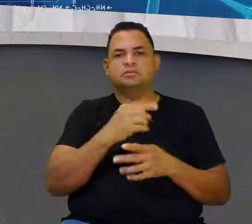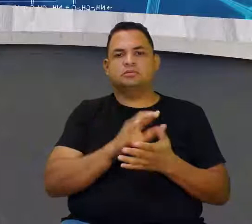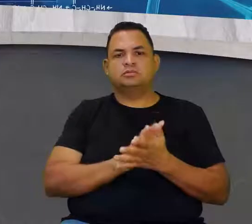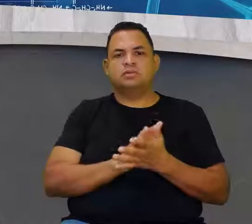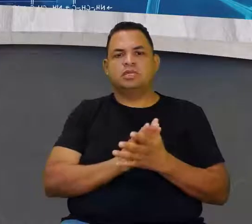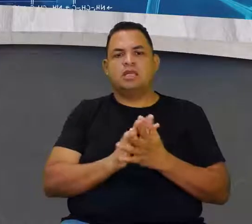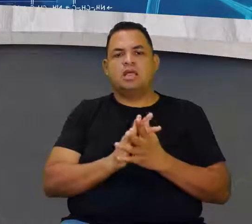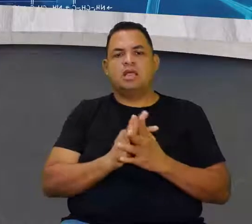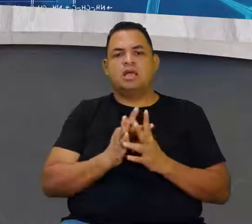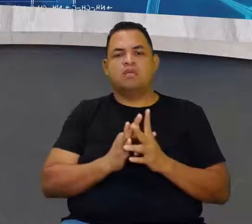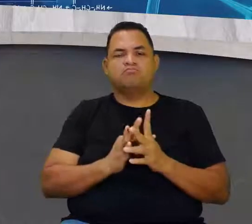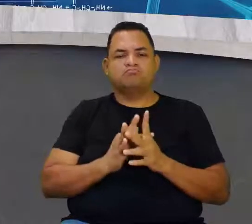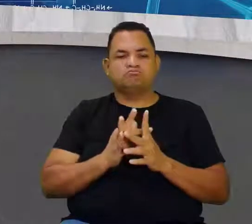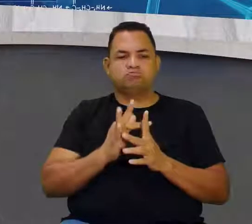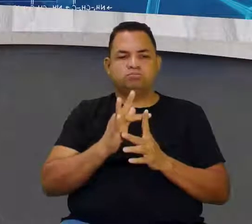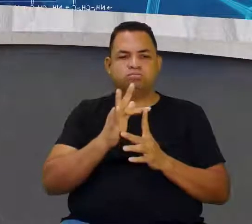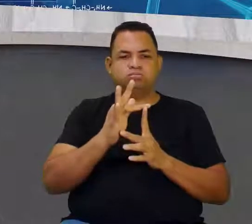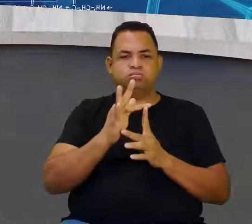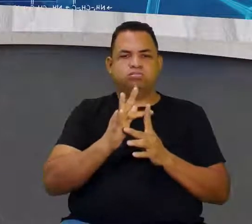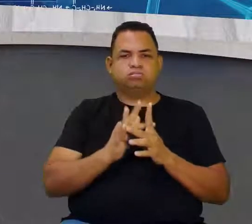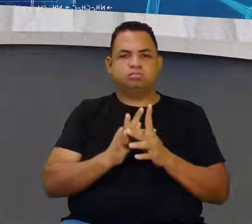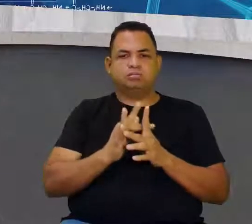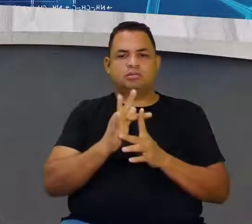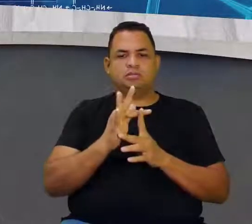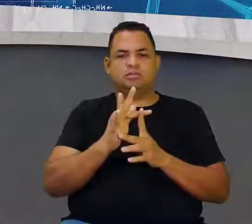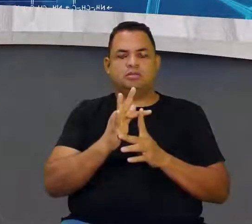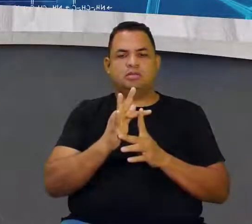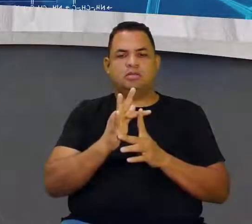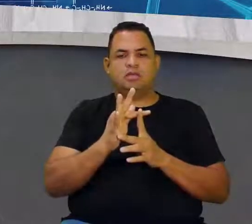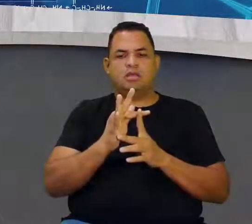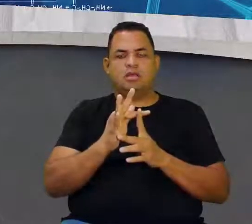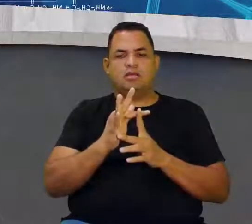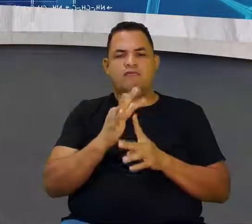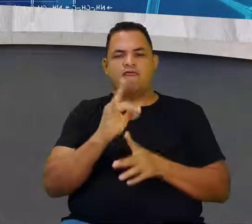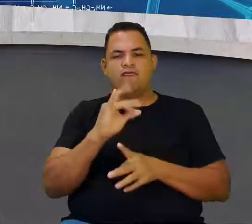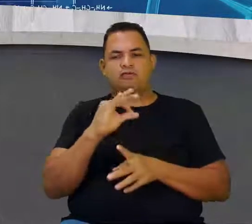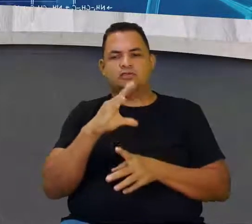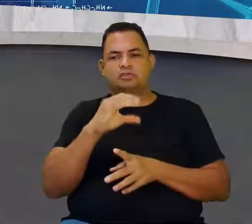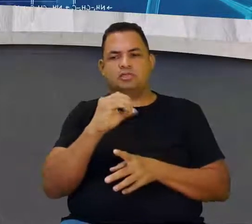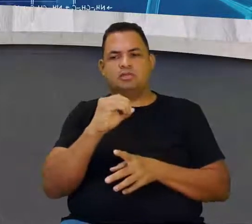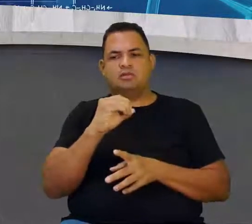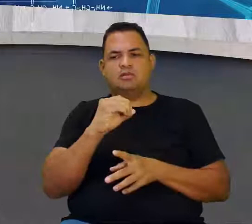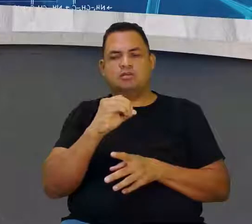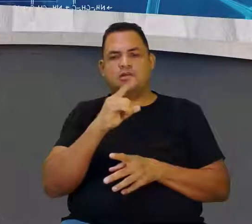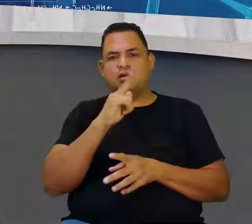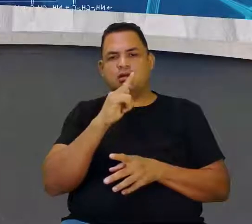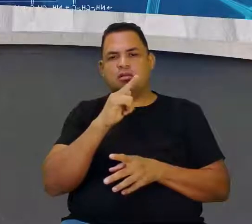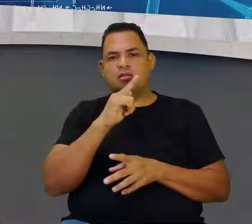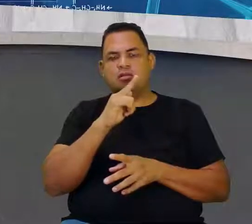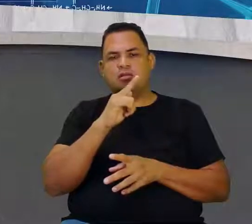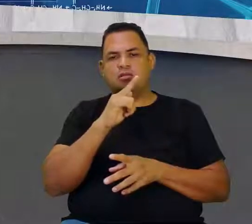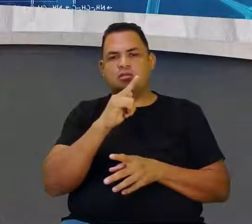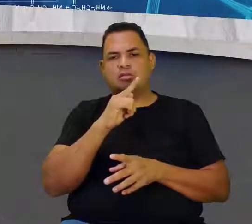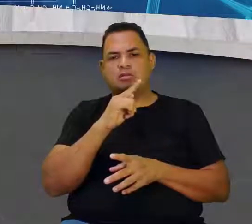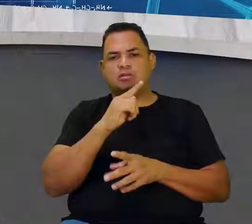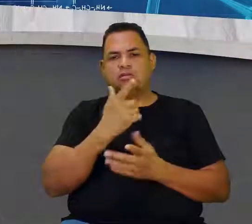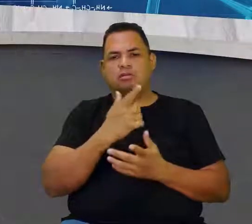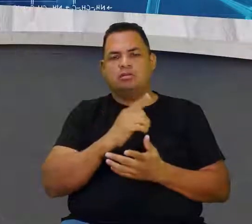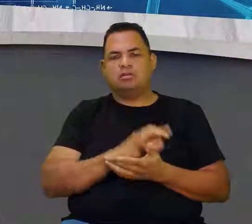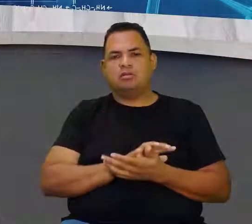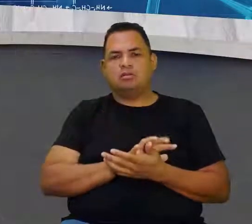de fusão ali da água, e se eu transformo aquela água para vapor, absorvo, digamos